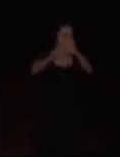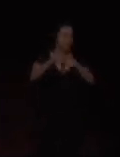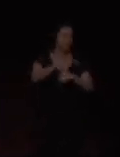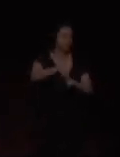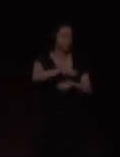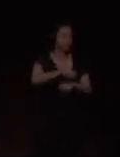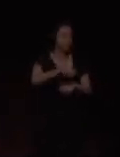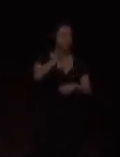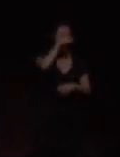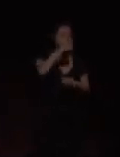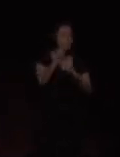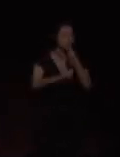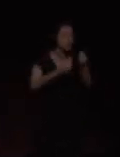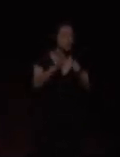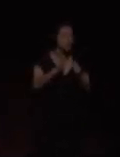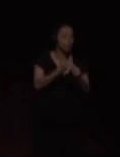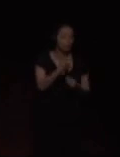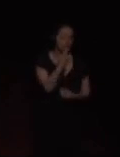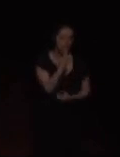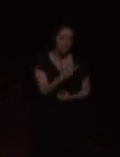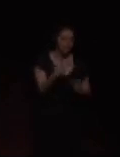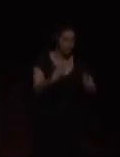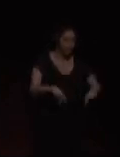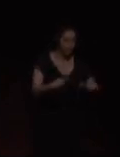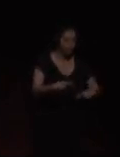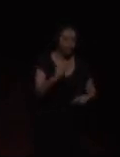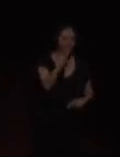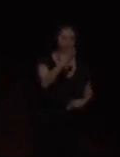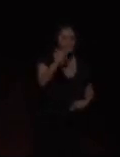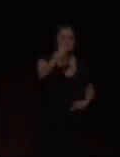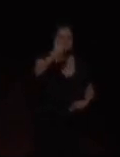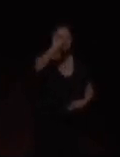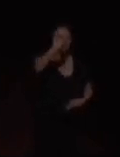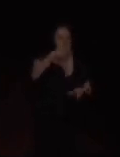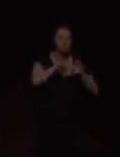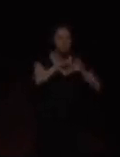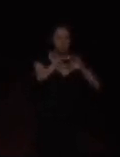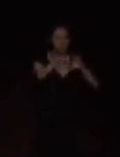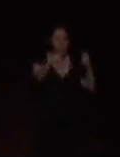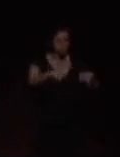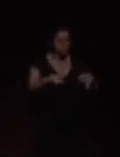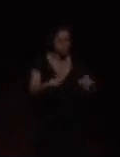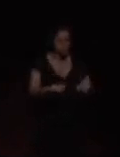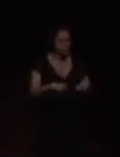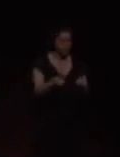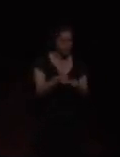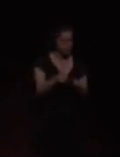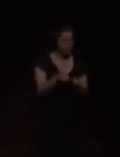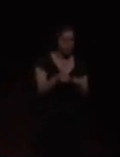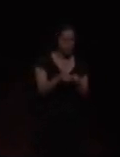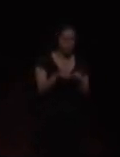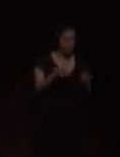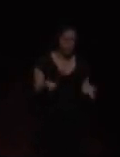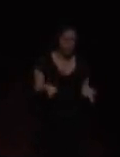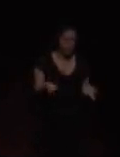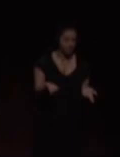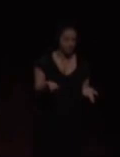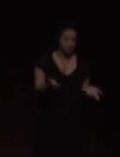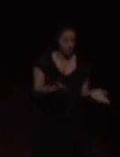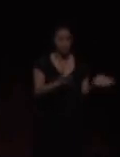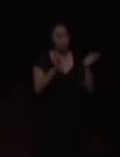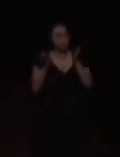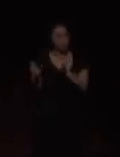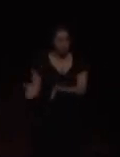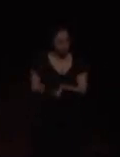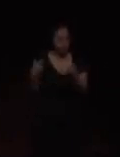aprender como canta a língua daqui. E depois do outro lado, isso exige um trabalho